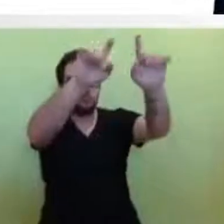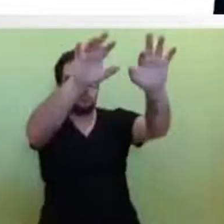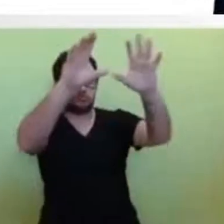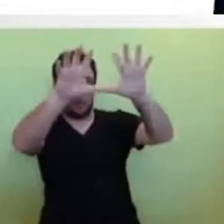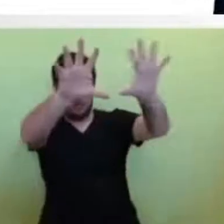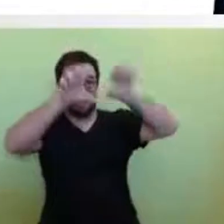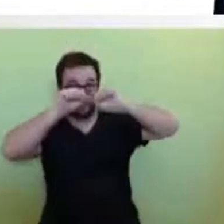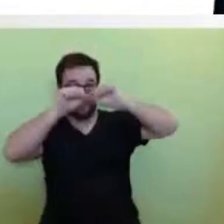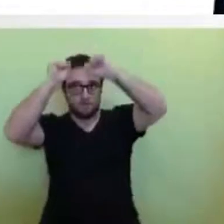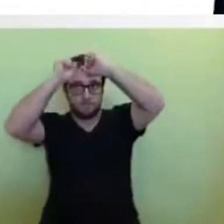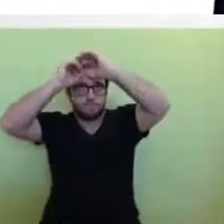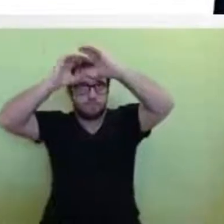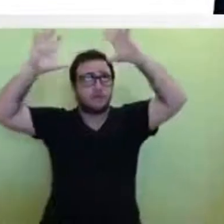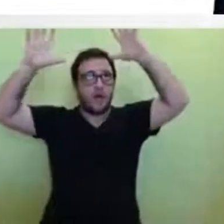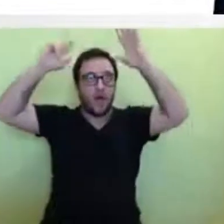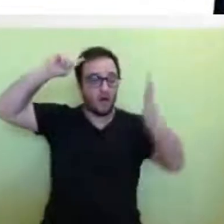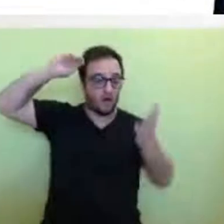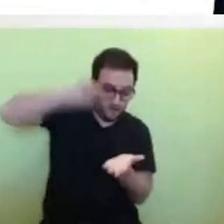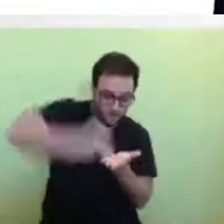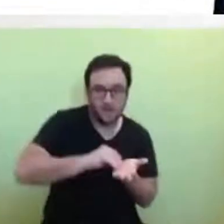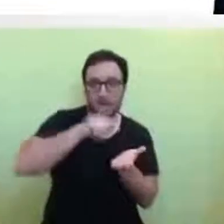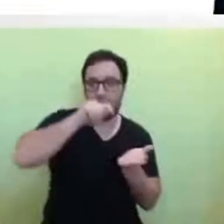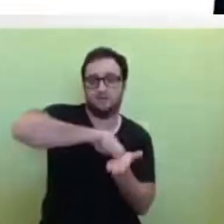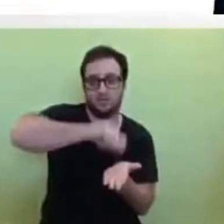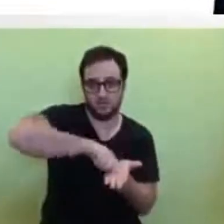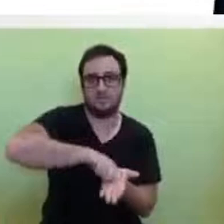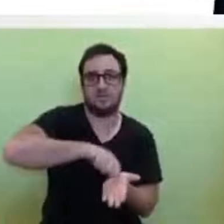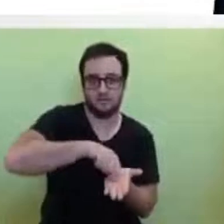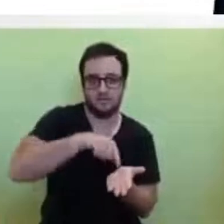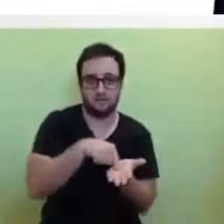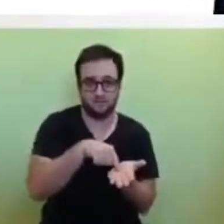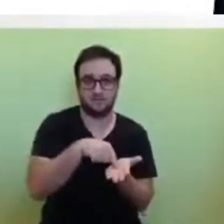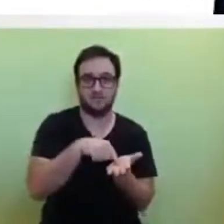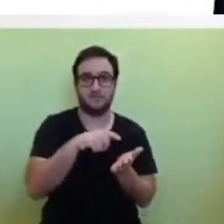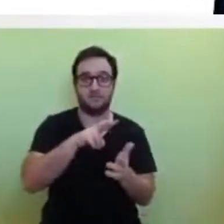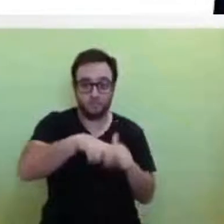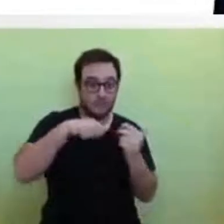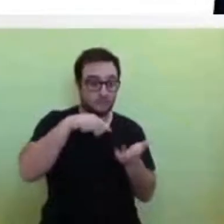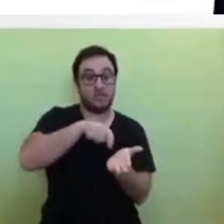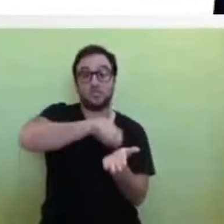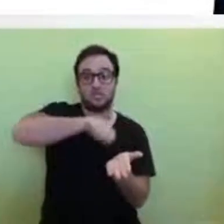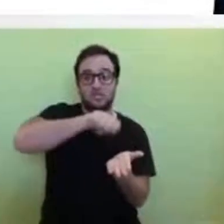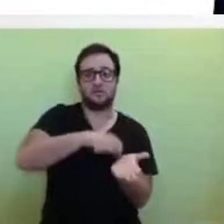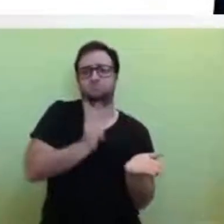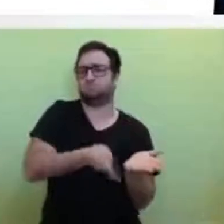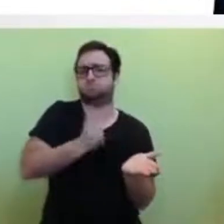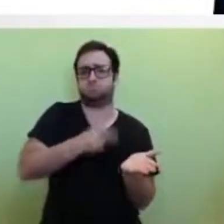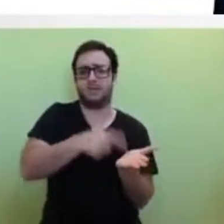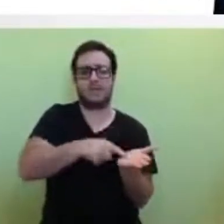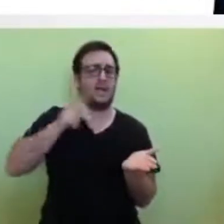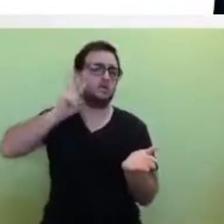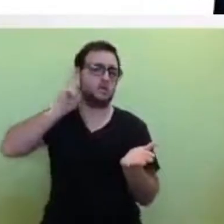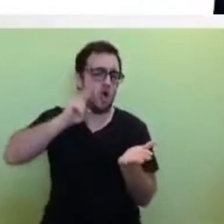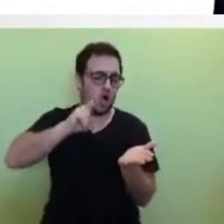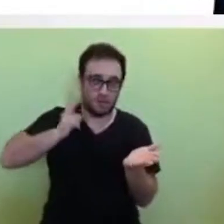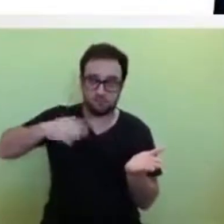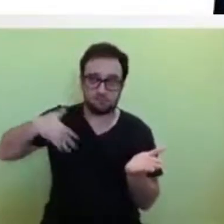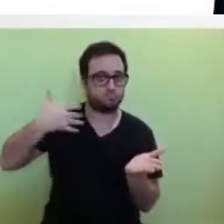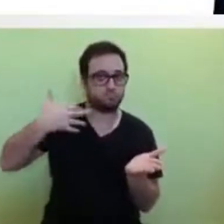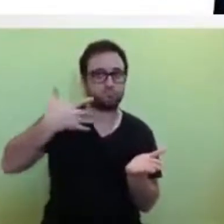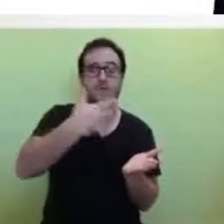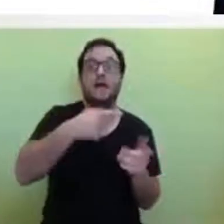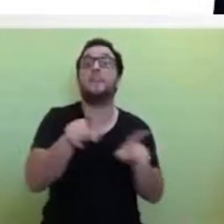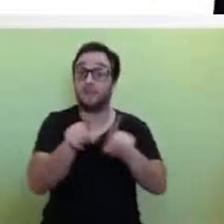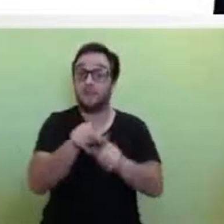E aí é uma preservação, né? A preservação da língua, a preservação da história, de literatura deles. Se